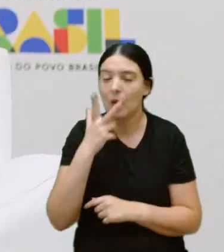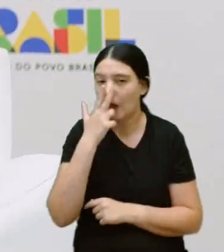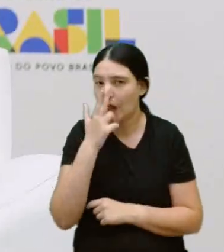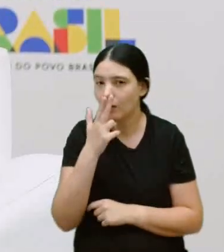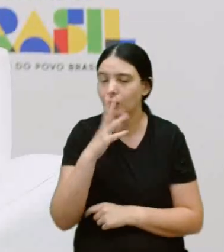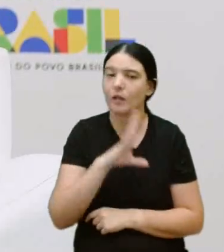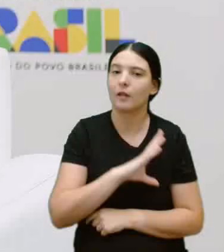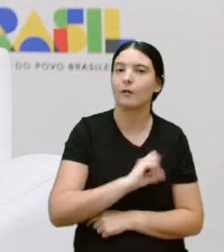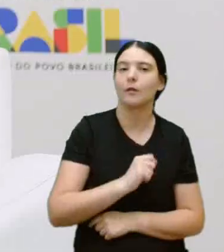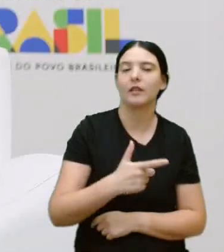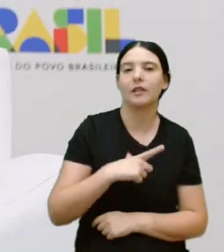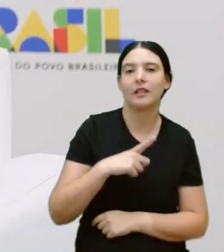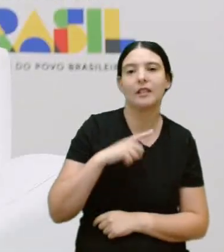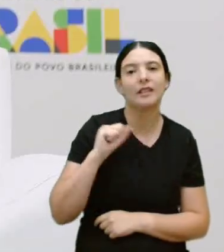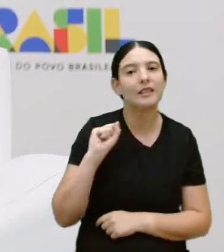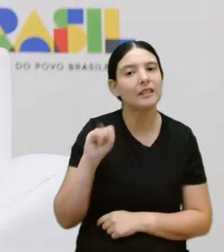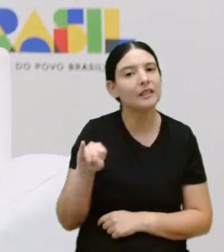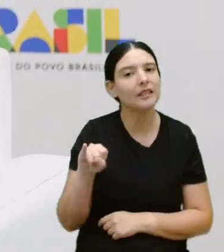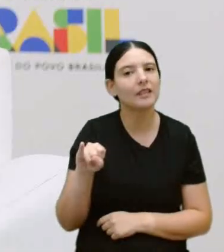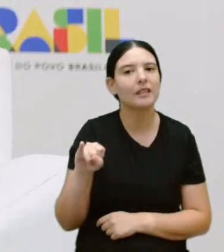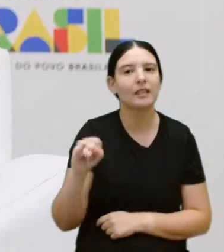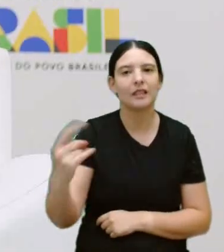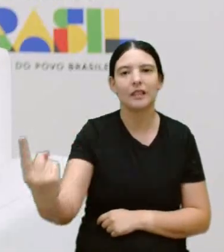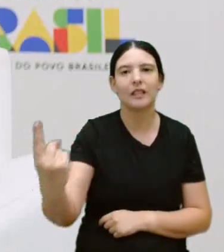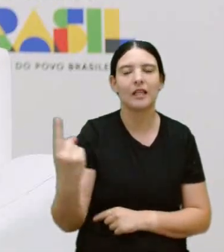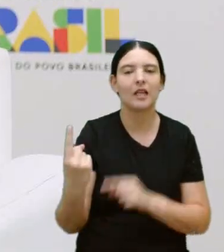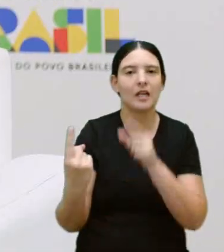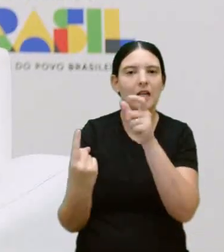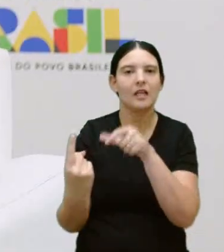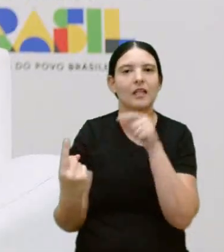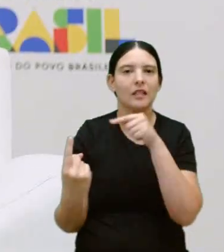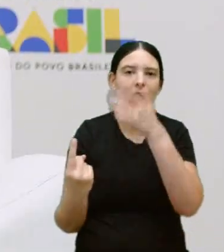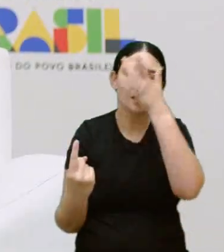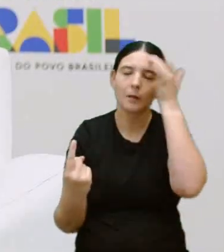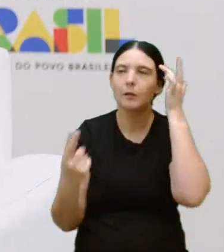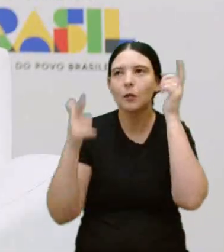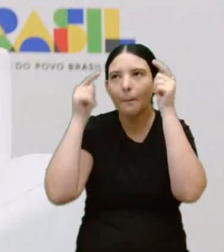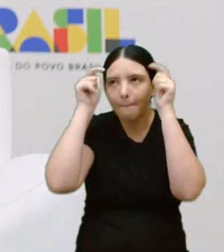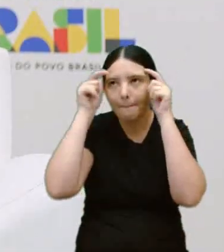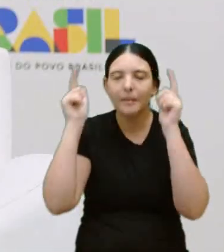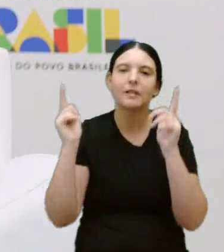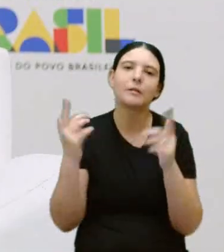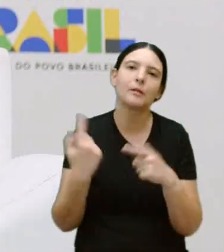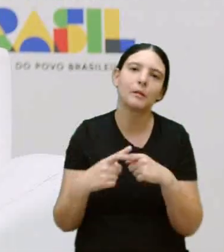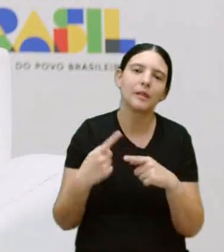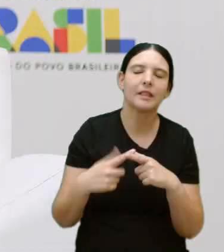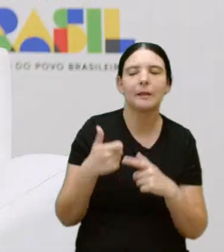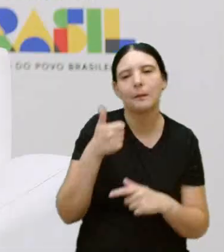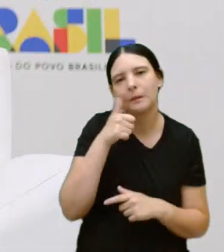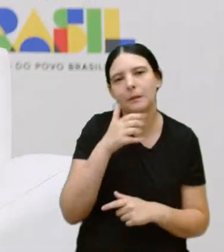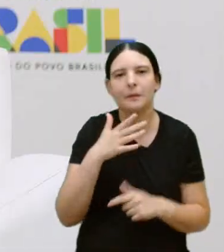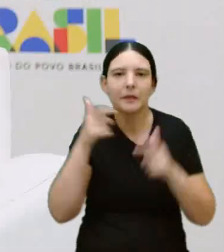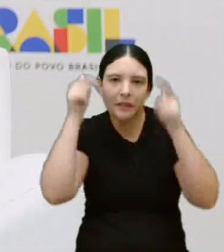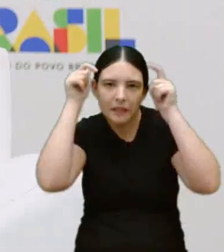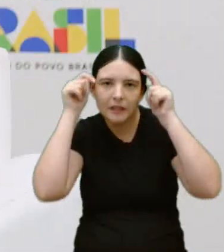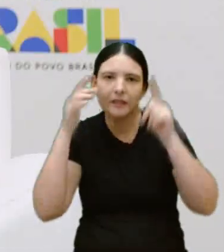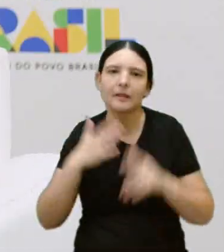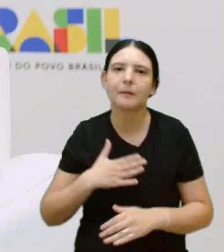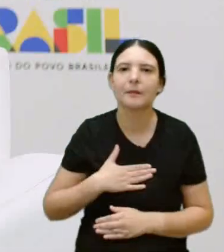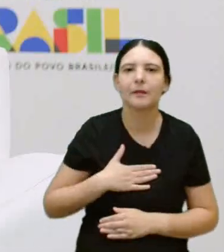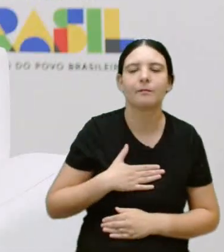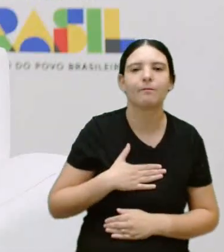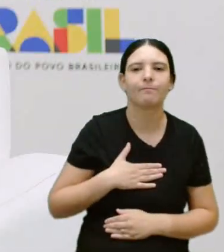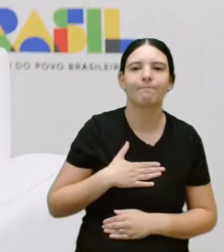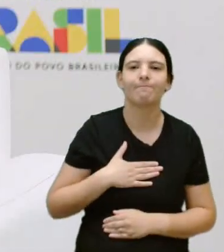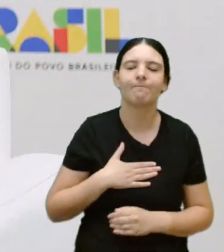eu tenho aquela pessoa que é meu príncipe encantado, que é a minha princesa. Então, eu